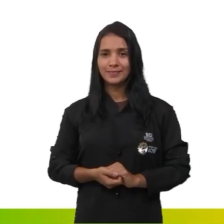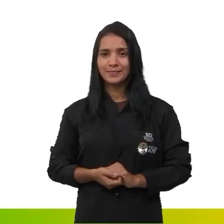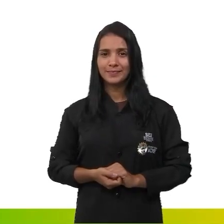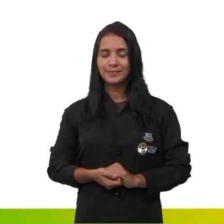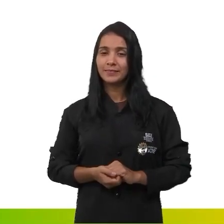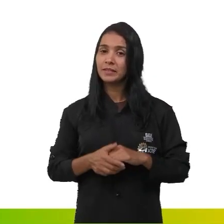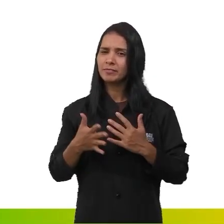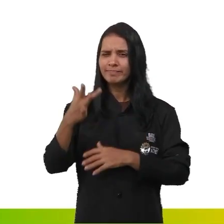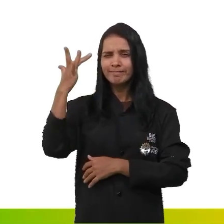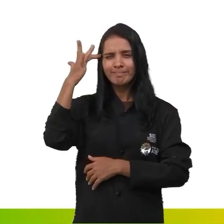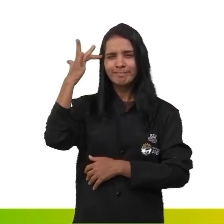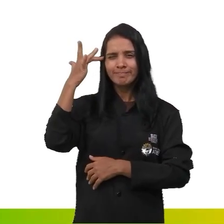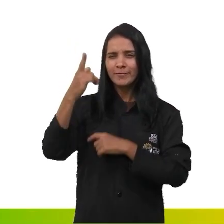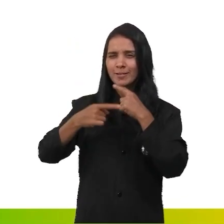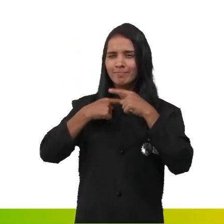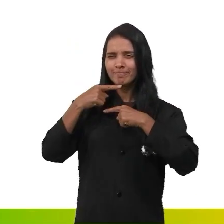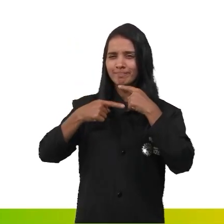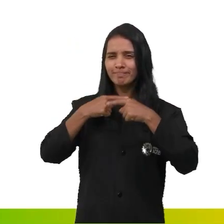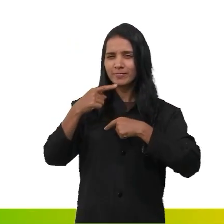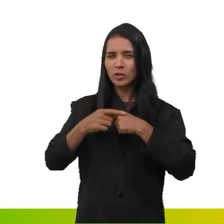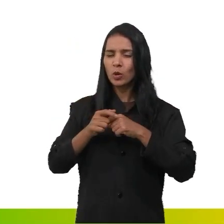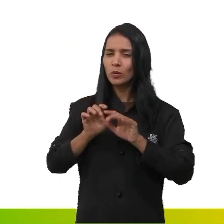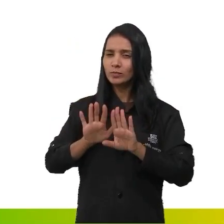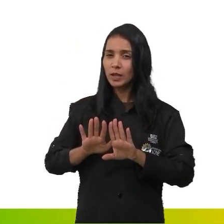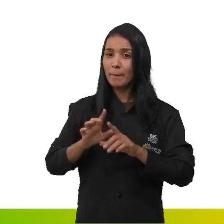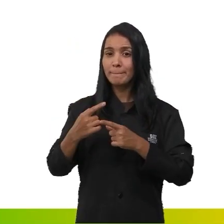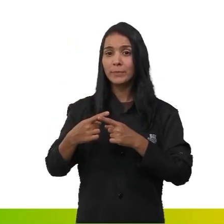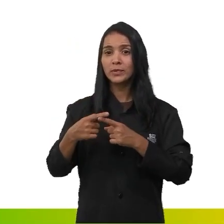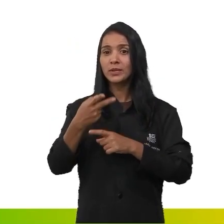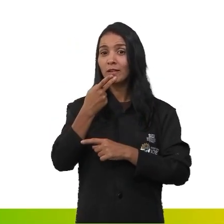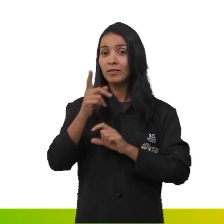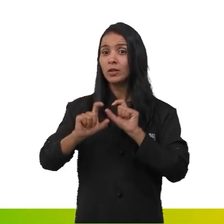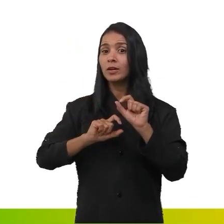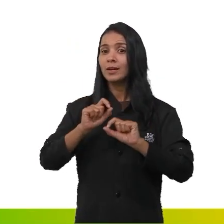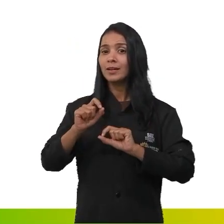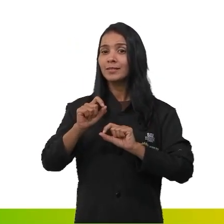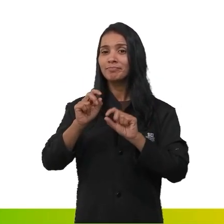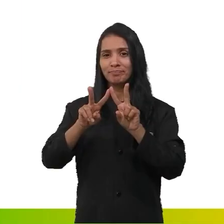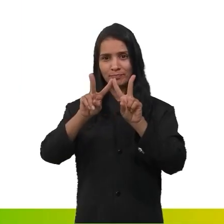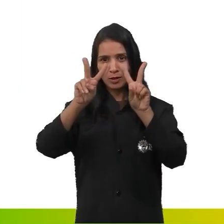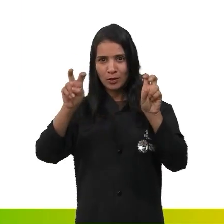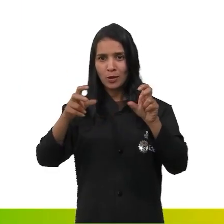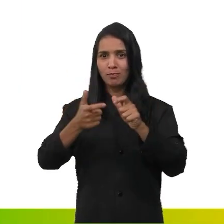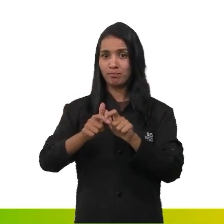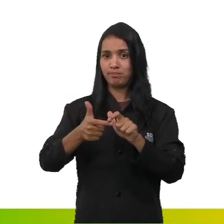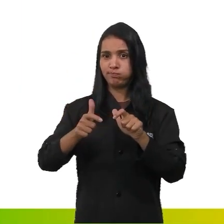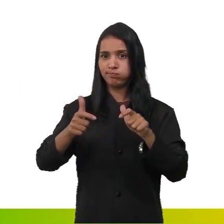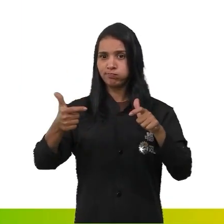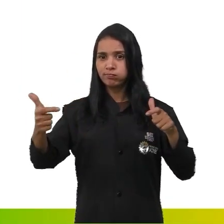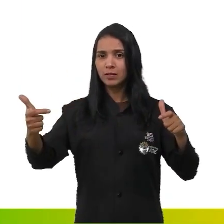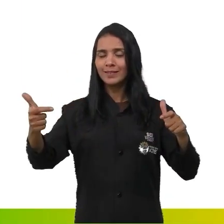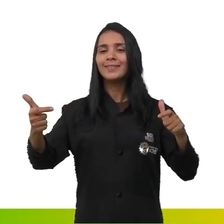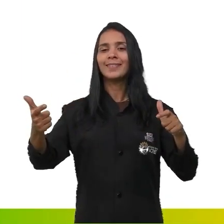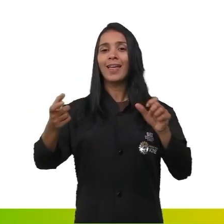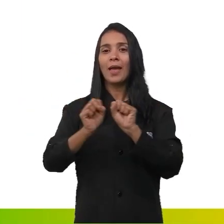é uma alternativa que a gente pode ficar em dúvida, porque ela está falando de expansão,